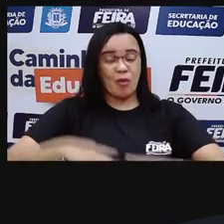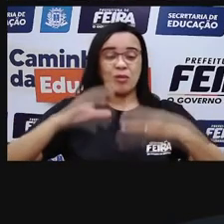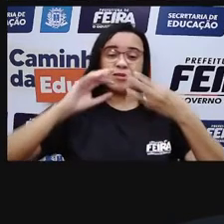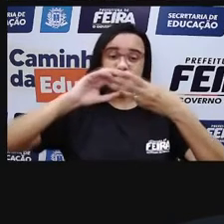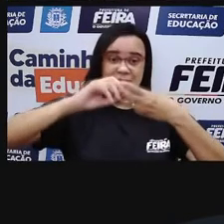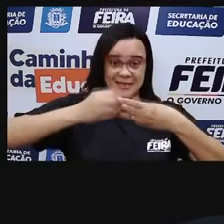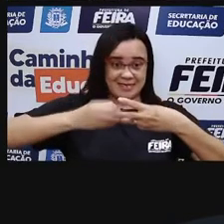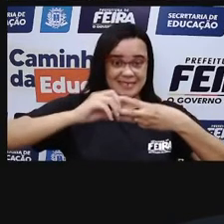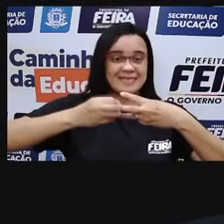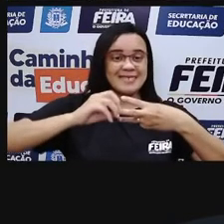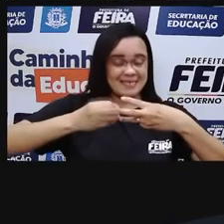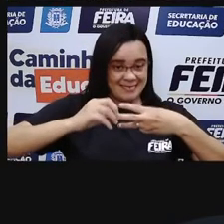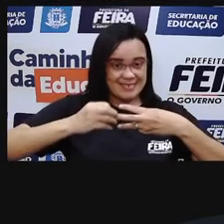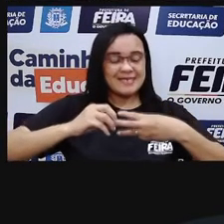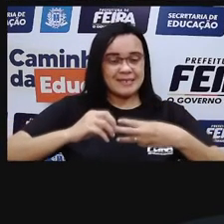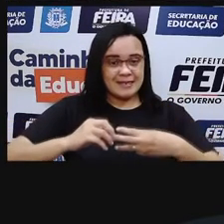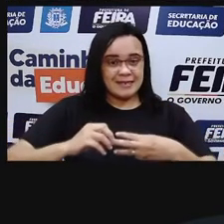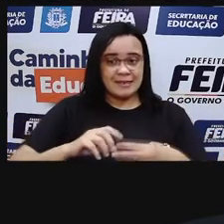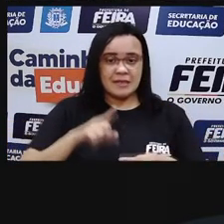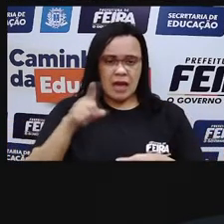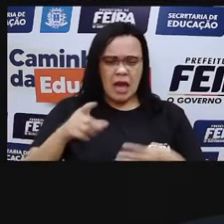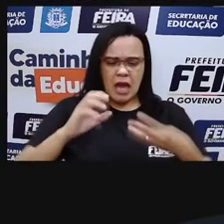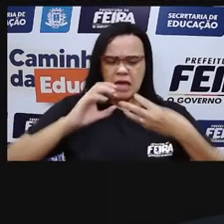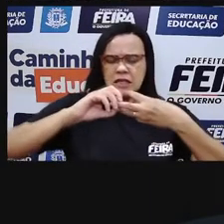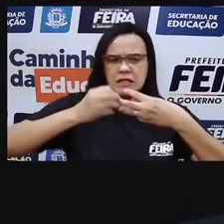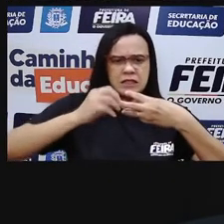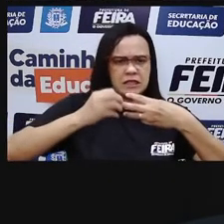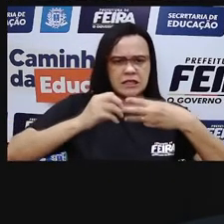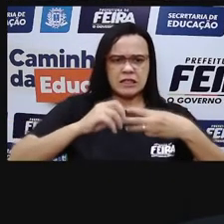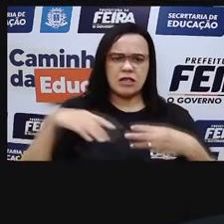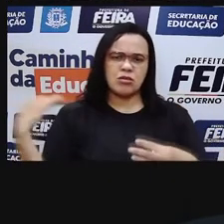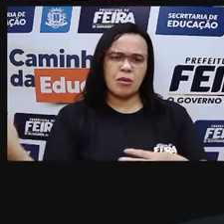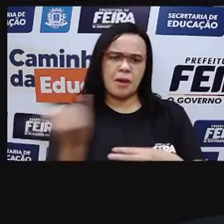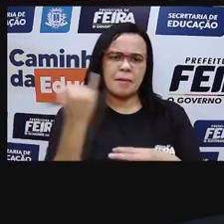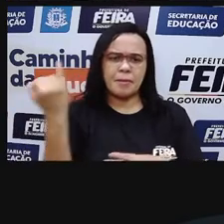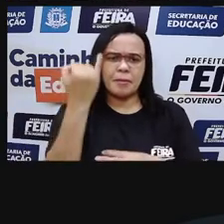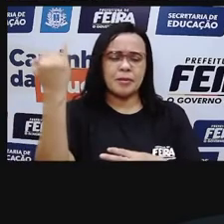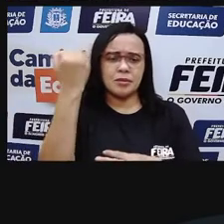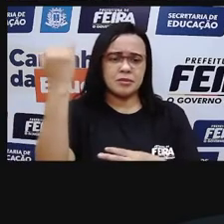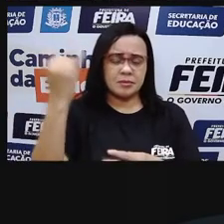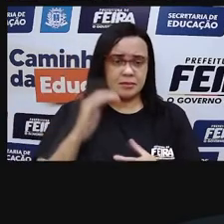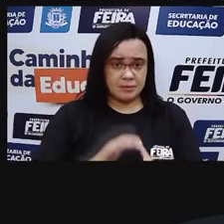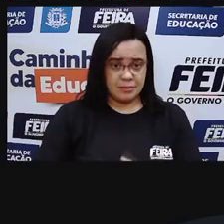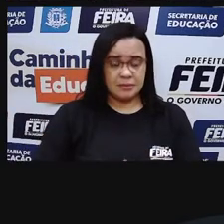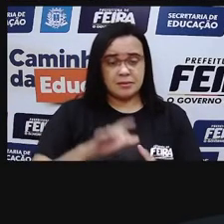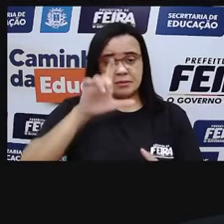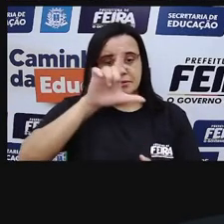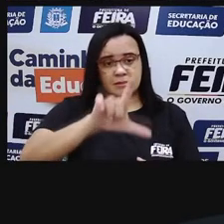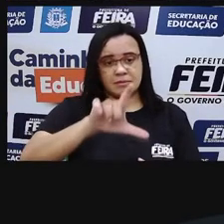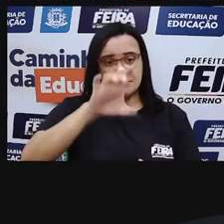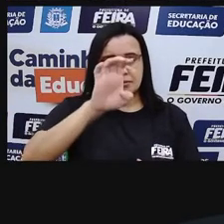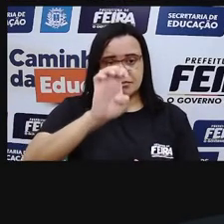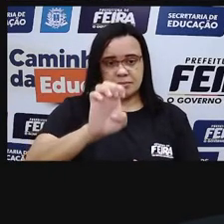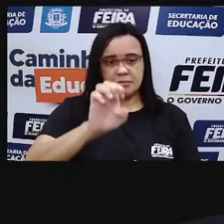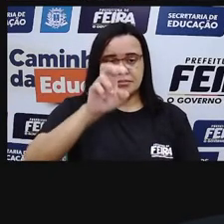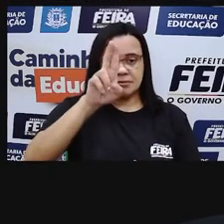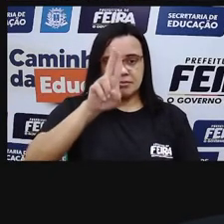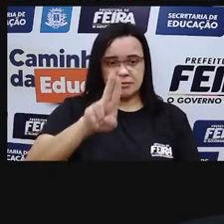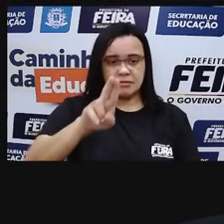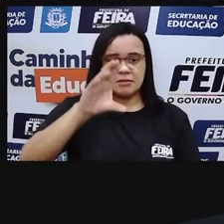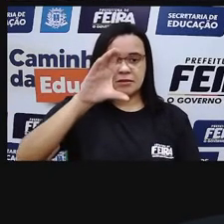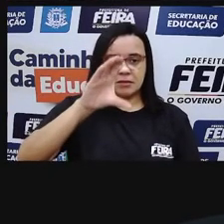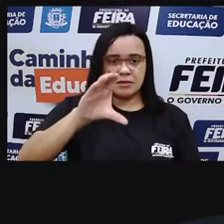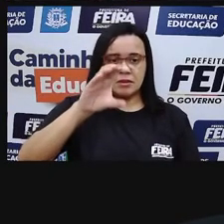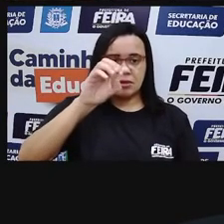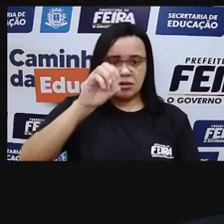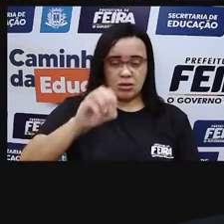Essas células são chamadas de leucócitos. Leuco, branco, citos, né? Esse finalzinho aí, citos, vem de